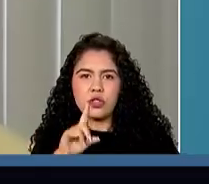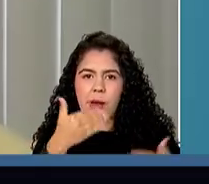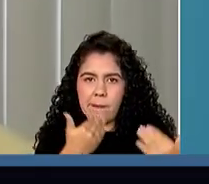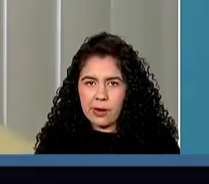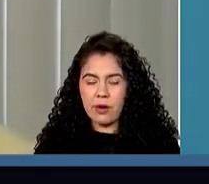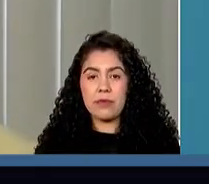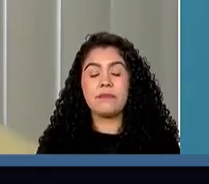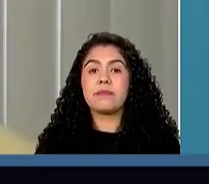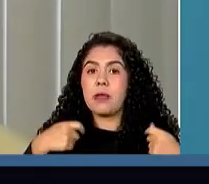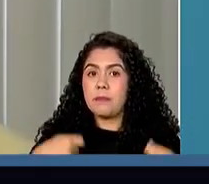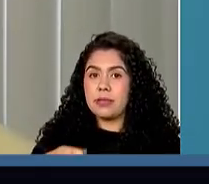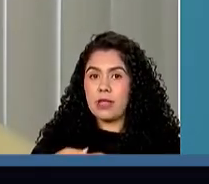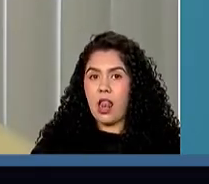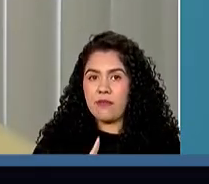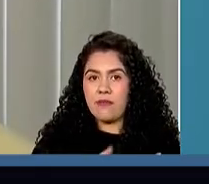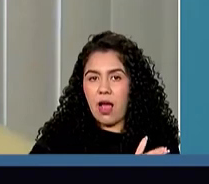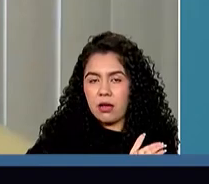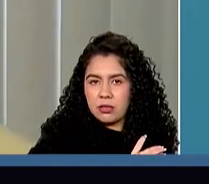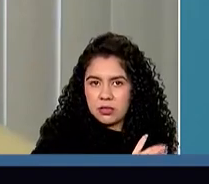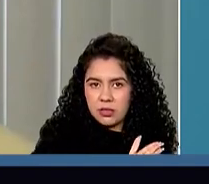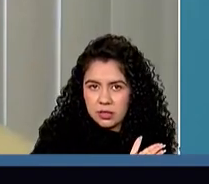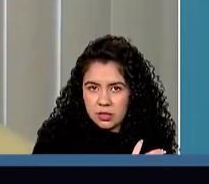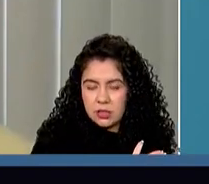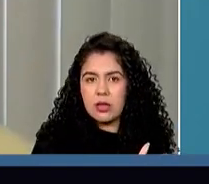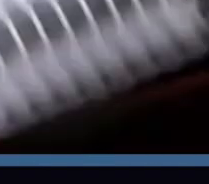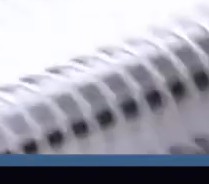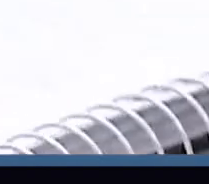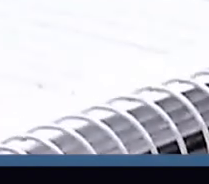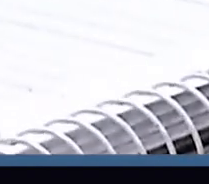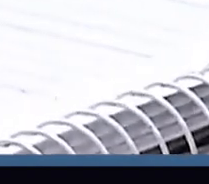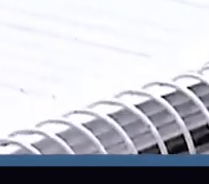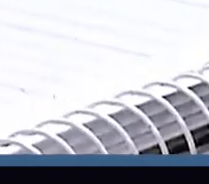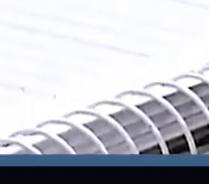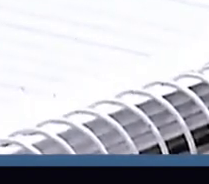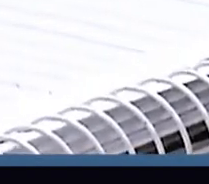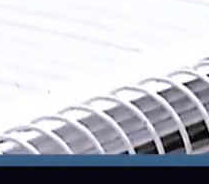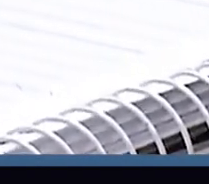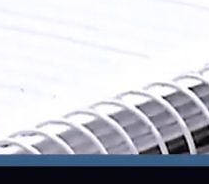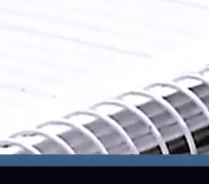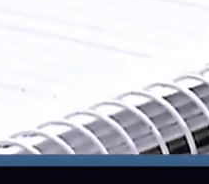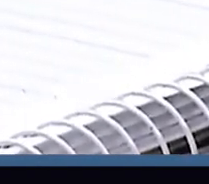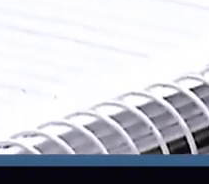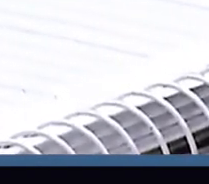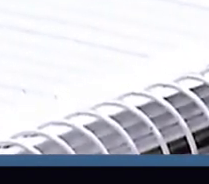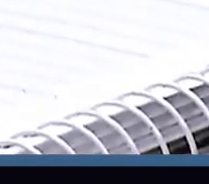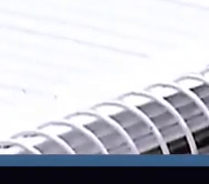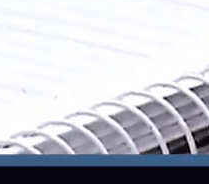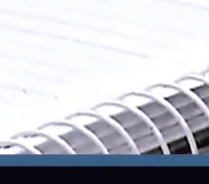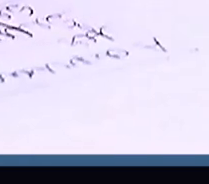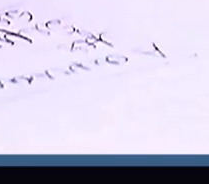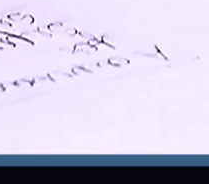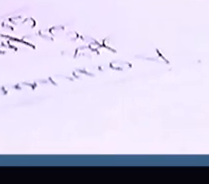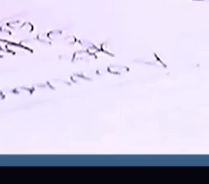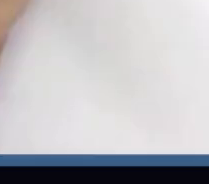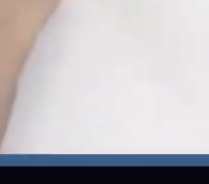o Coordenador Geral de logística do concurso Alexandre retamal orienta os candidatos sobre o que levar e o que não